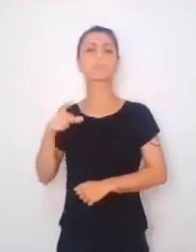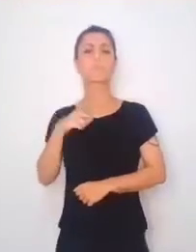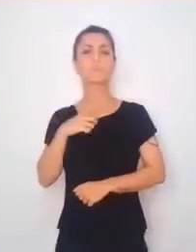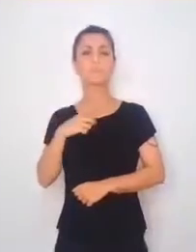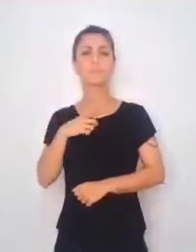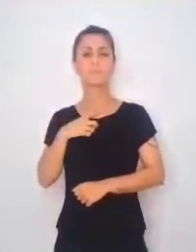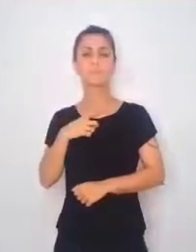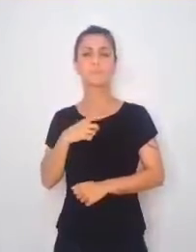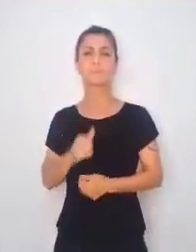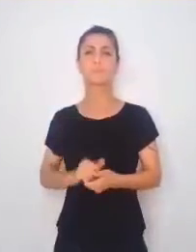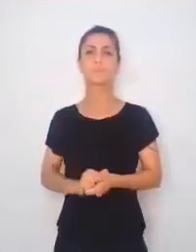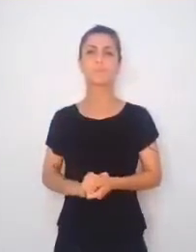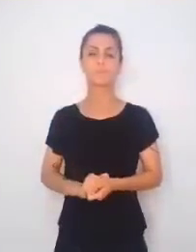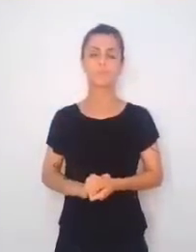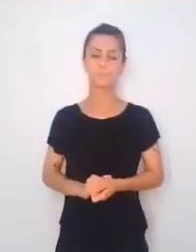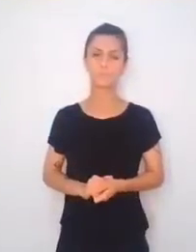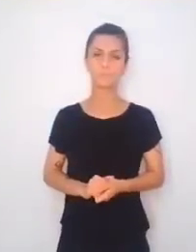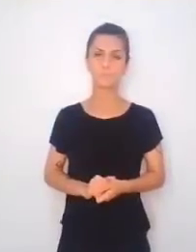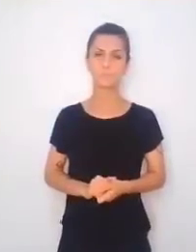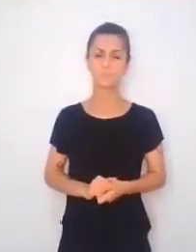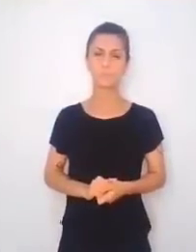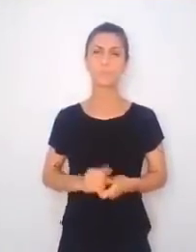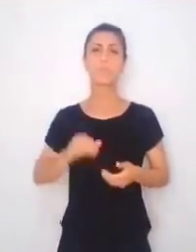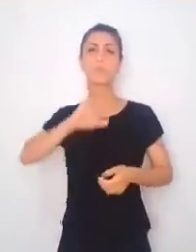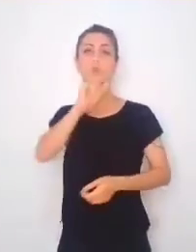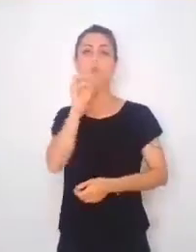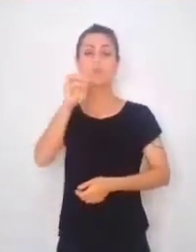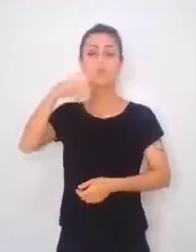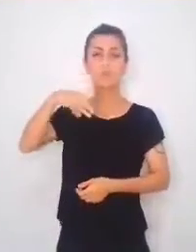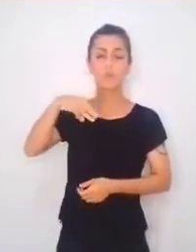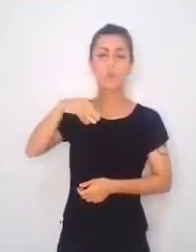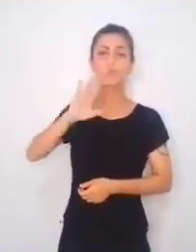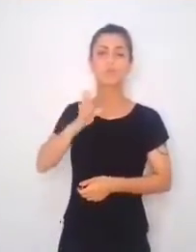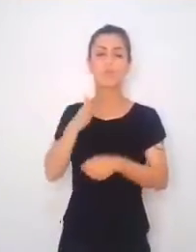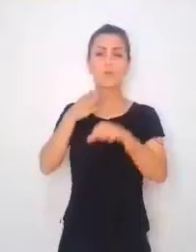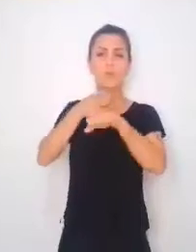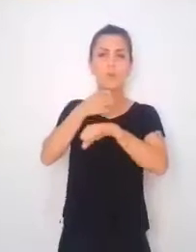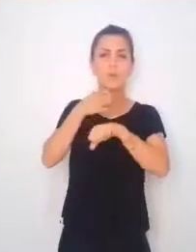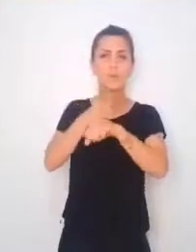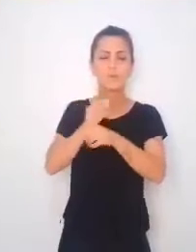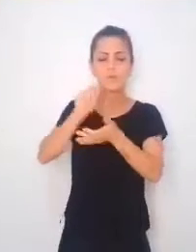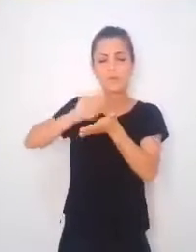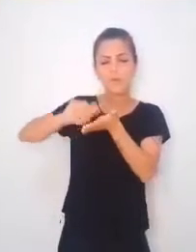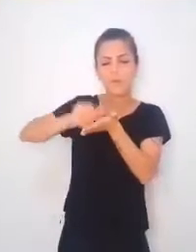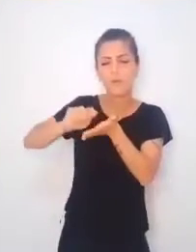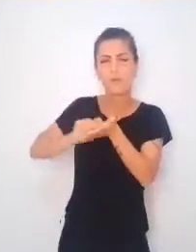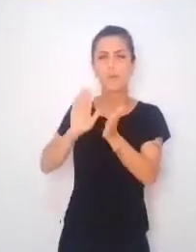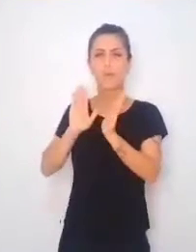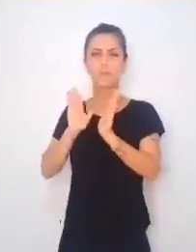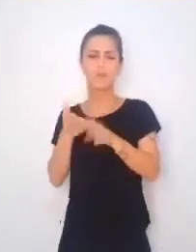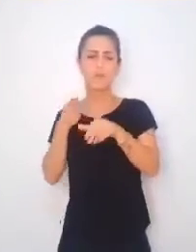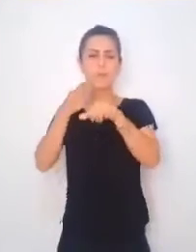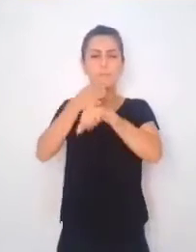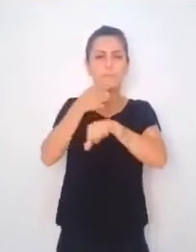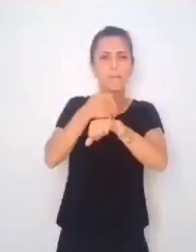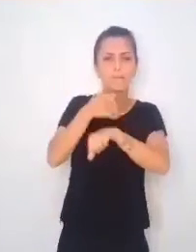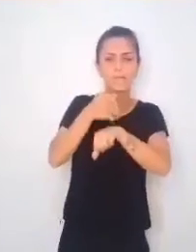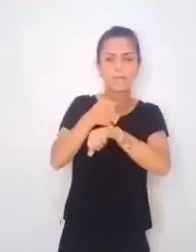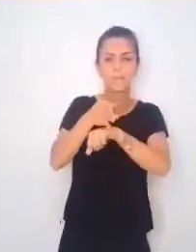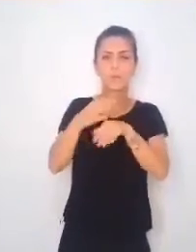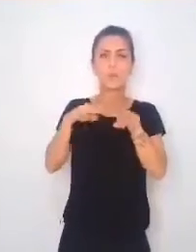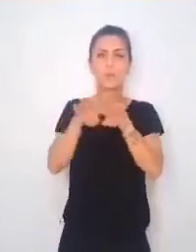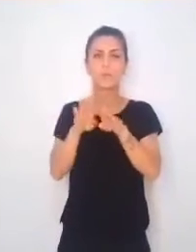Ainda não aprendi esses arranjos tudo aqui ainda, não aprendi. O John Williams já participou com a gente Maravilhoso. Fazendo composições dele, já participou